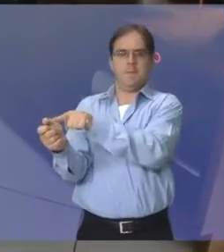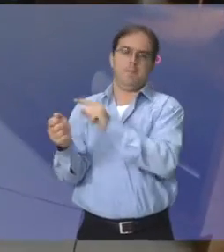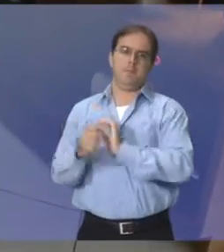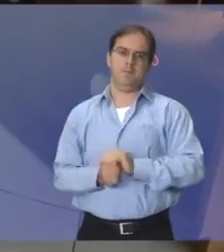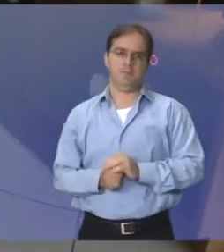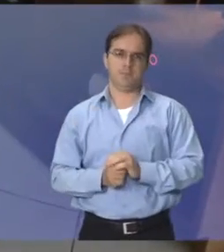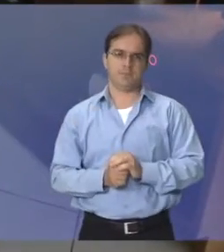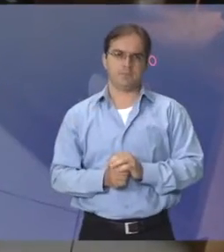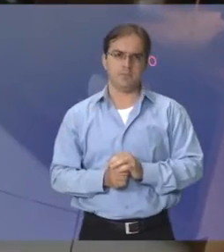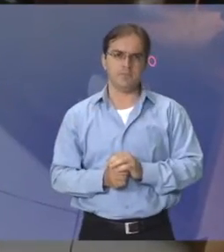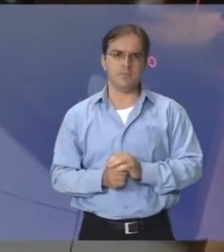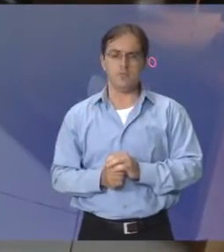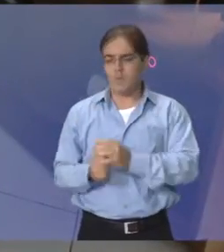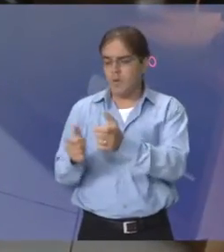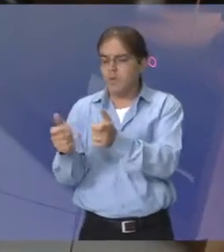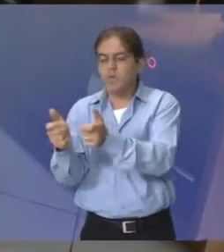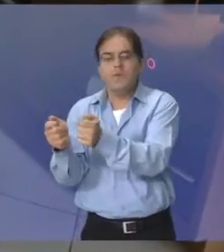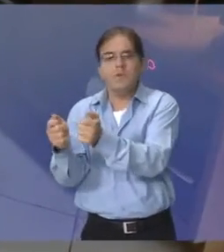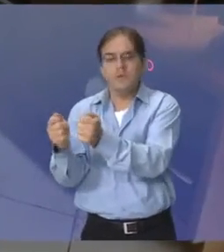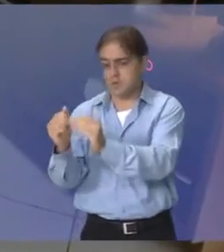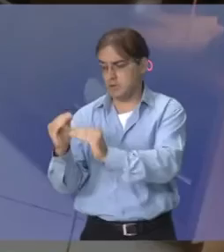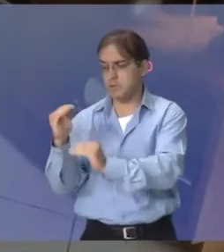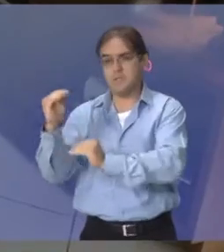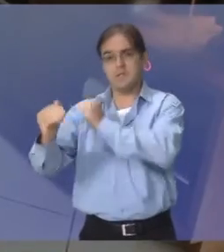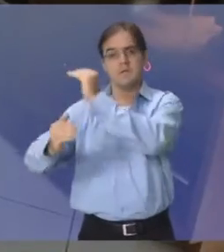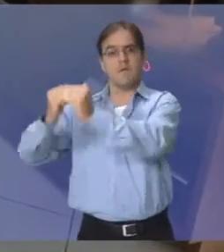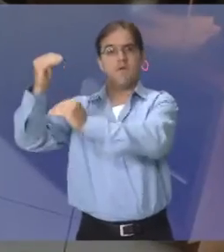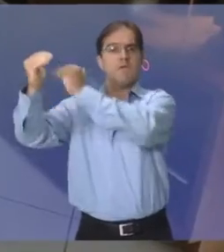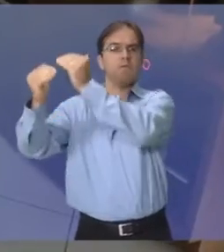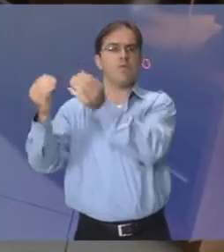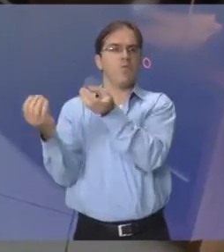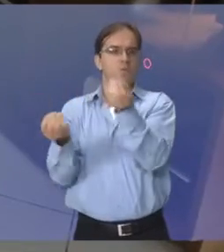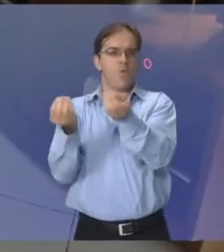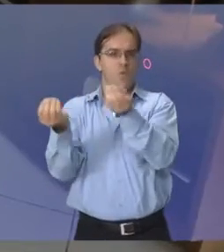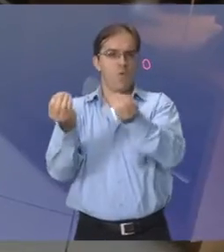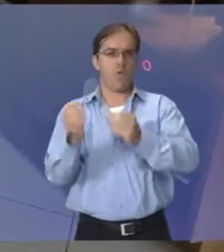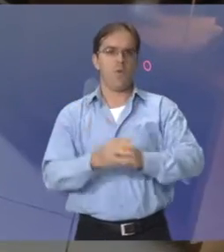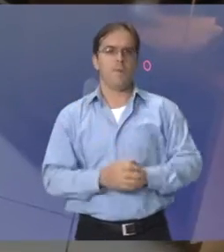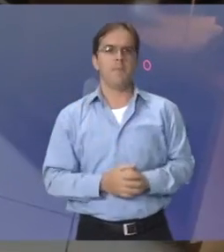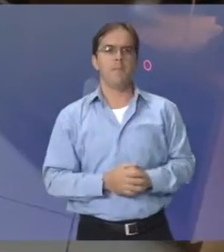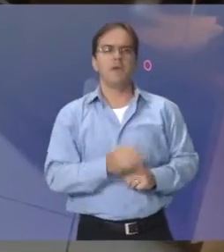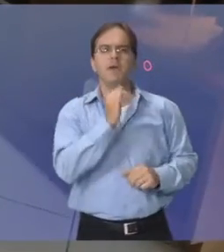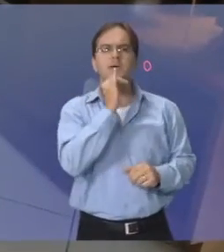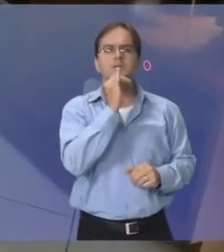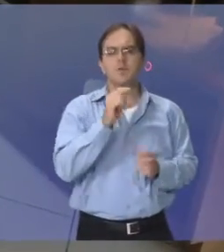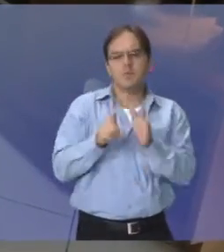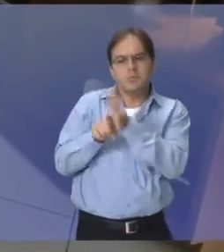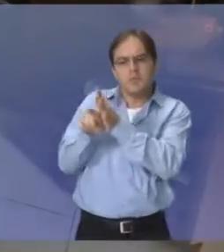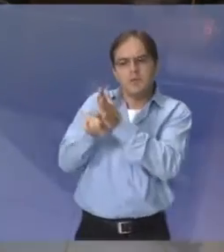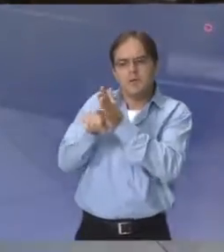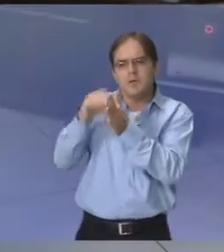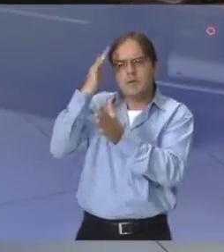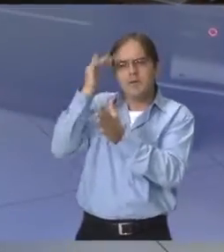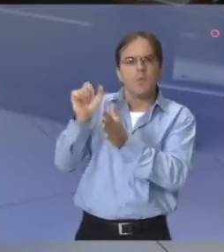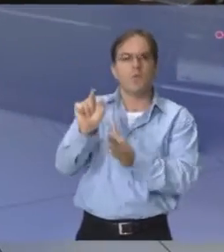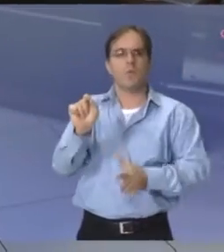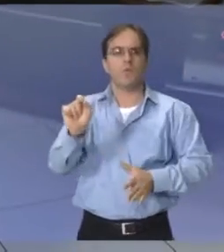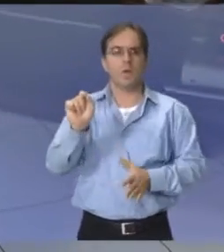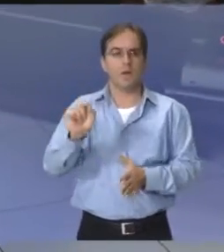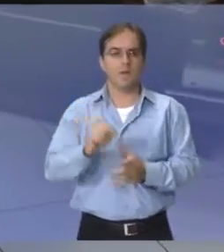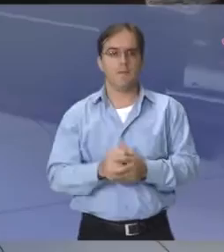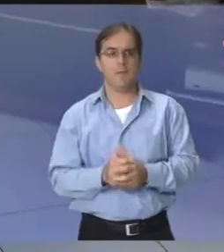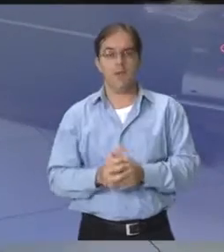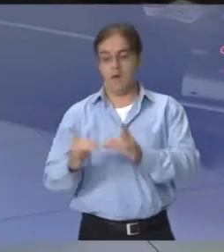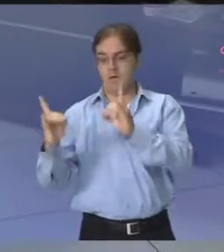interessado no desenvolvimento do game. Então, o que a gente quer saber é o seguinte, criando uma situação